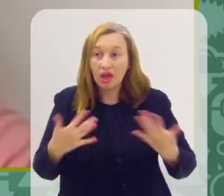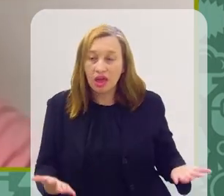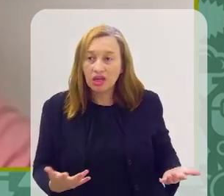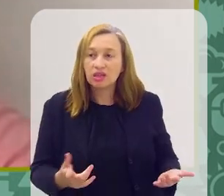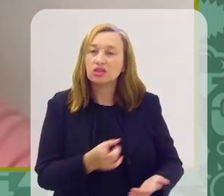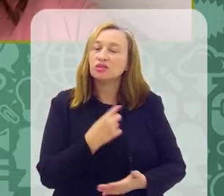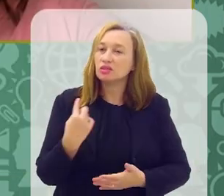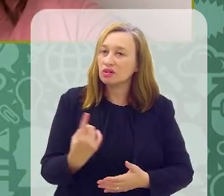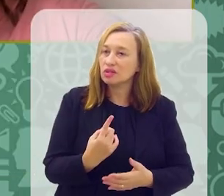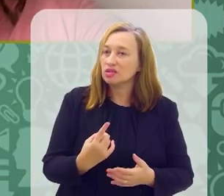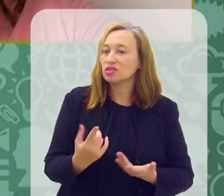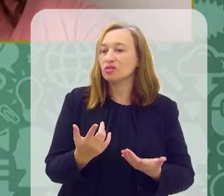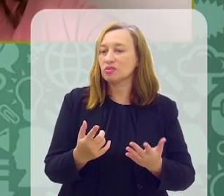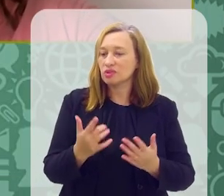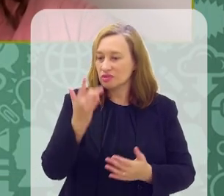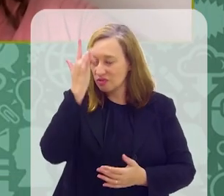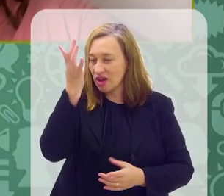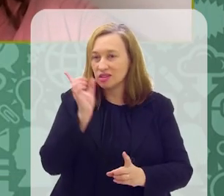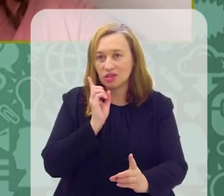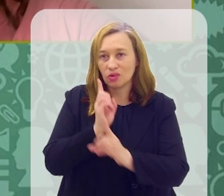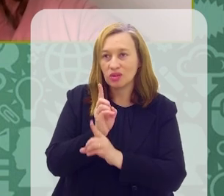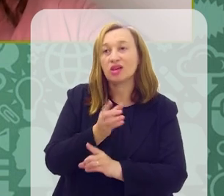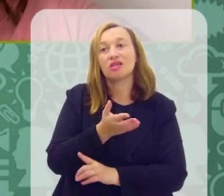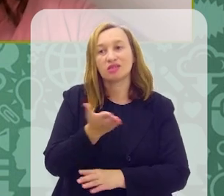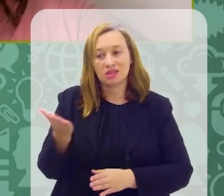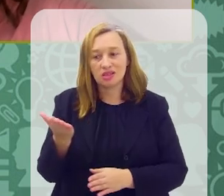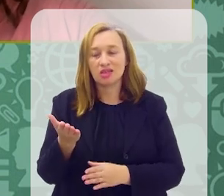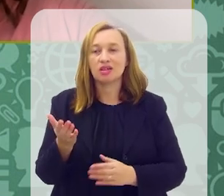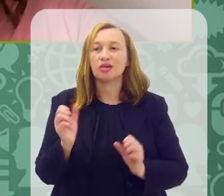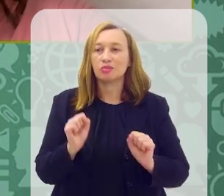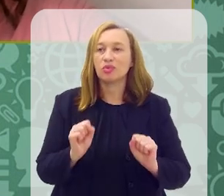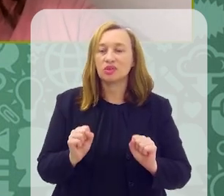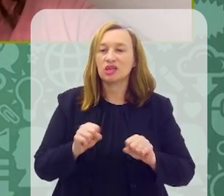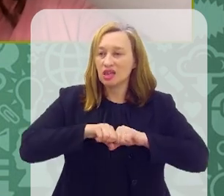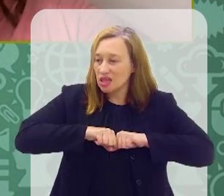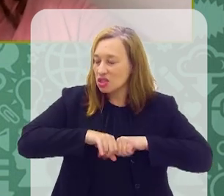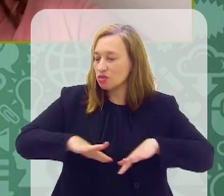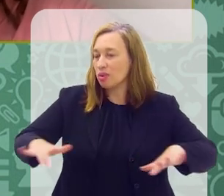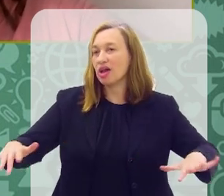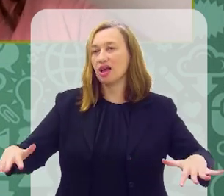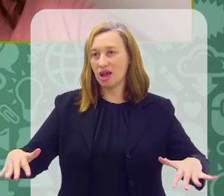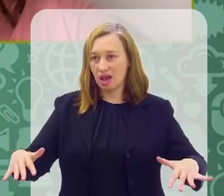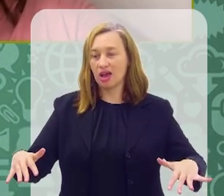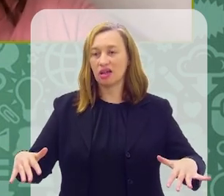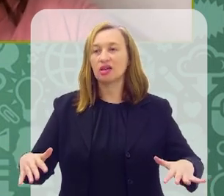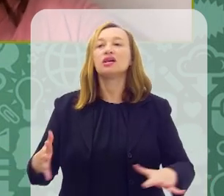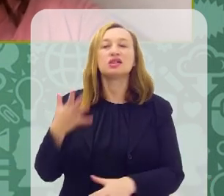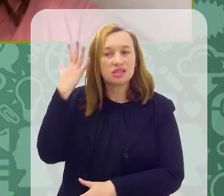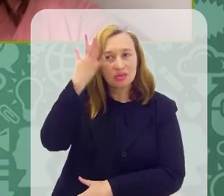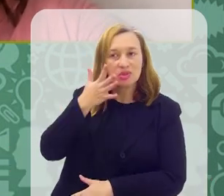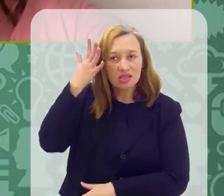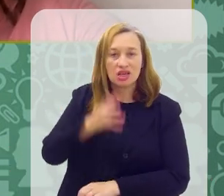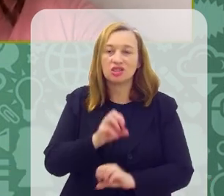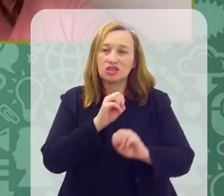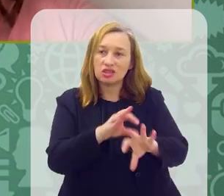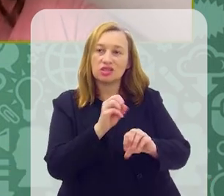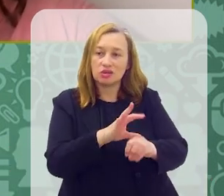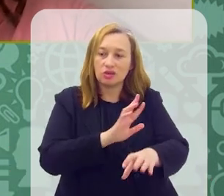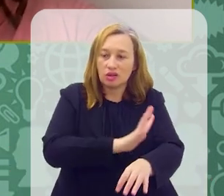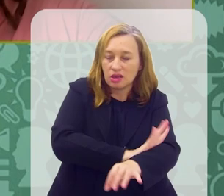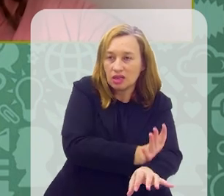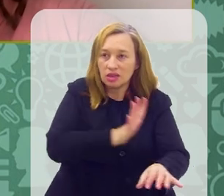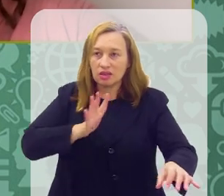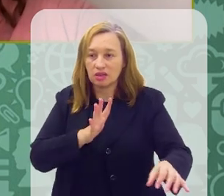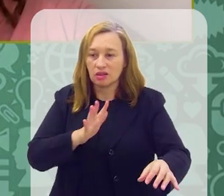vídeo, e é isso, a gente está aí facinho, facinho, né, para poder chegar em todos os lares brasileiros com essa mensagem